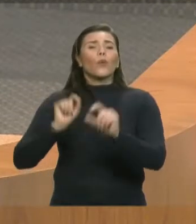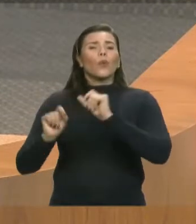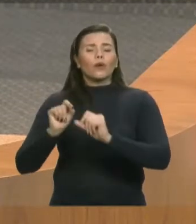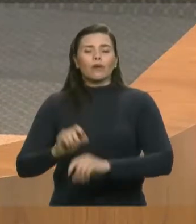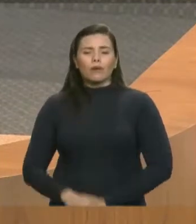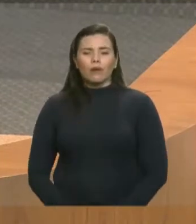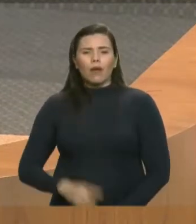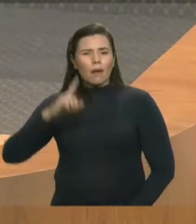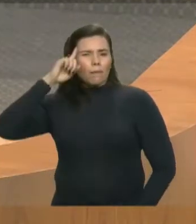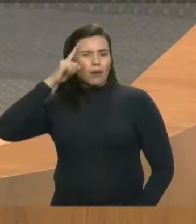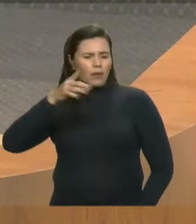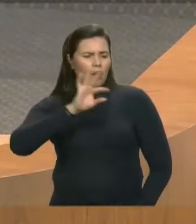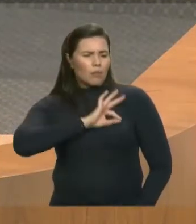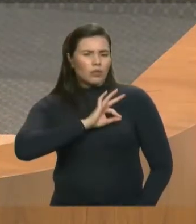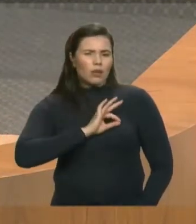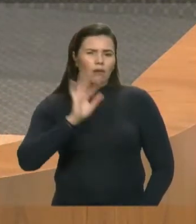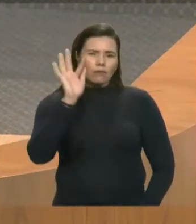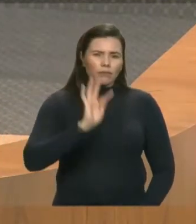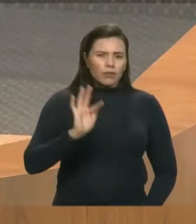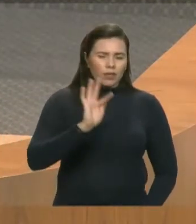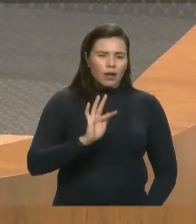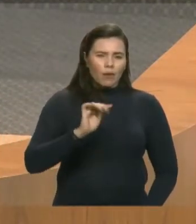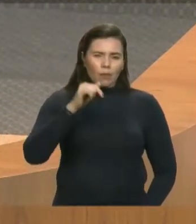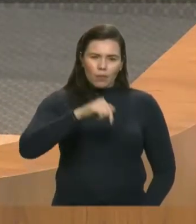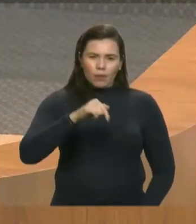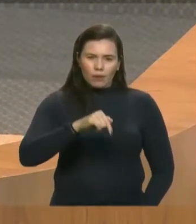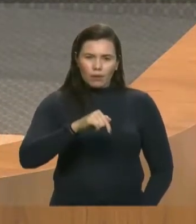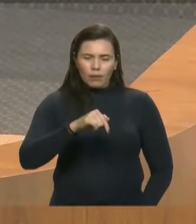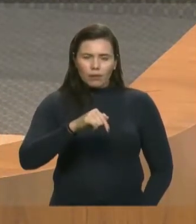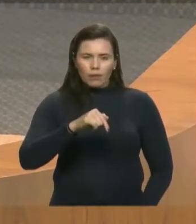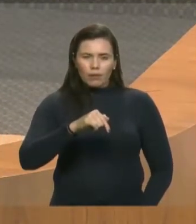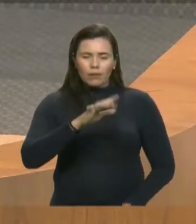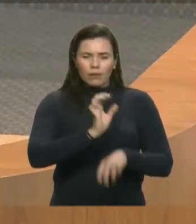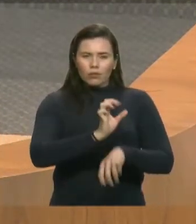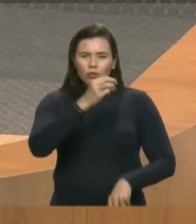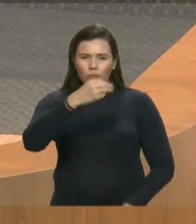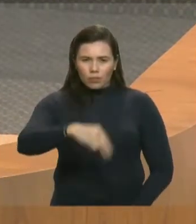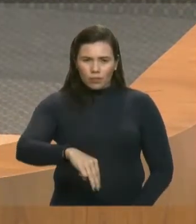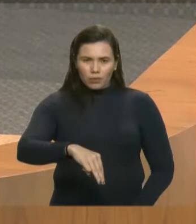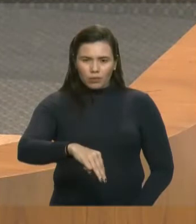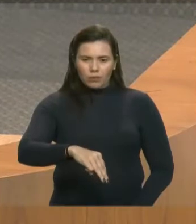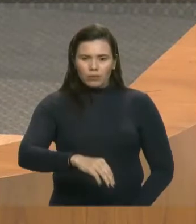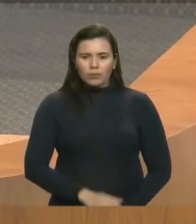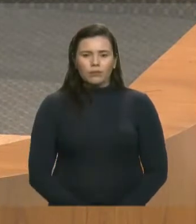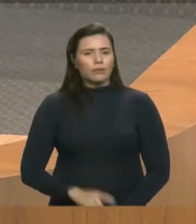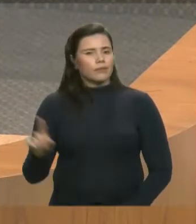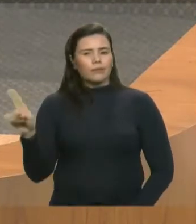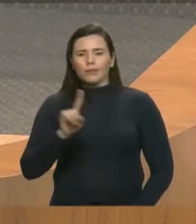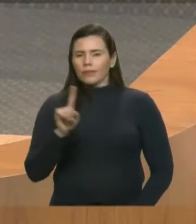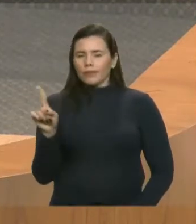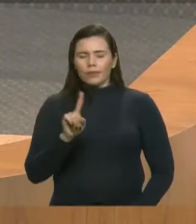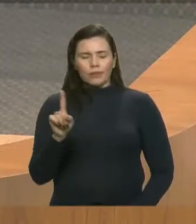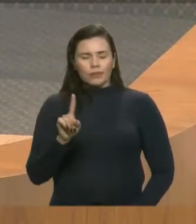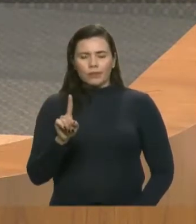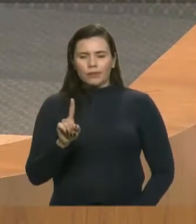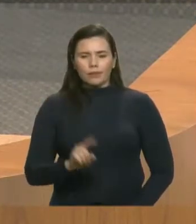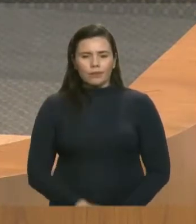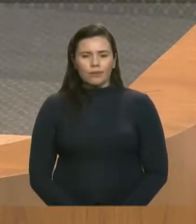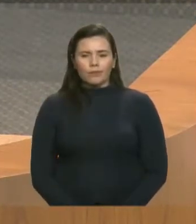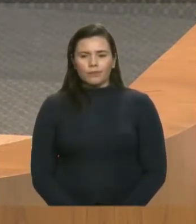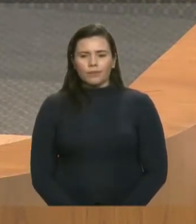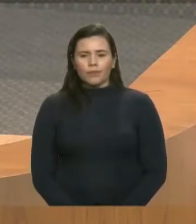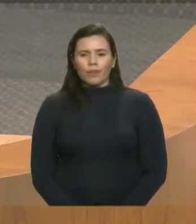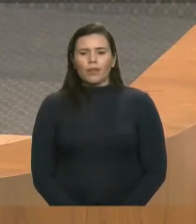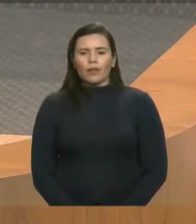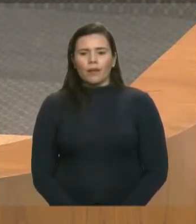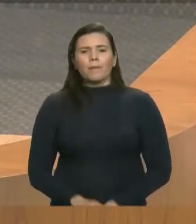o reforço, o quantitativo de homens da Polícia Federal para investigar o caso, dar suporte